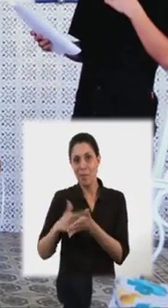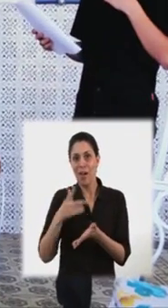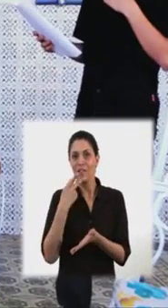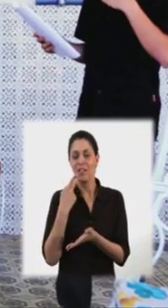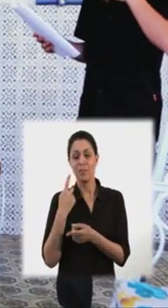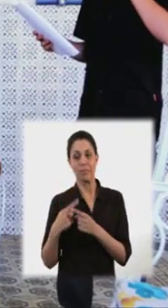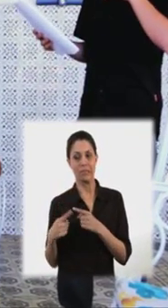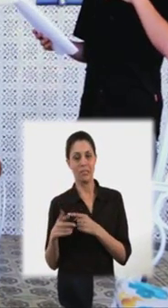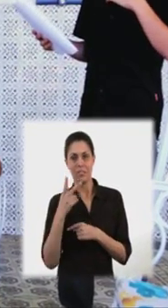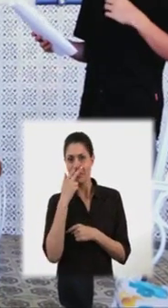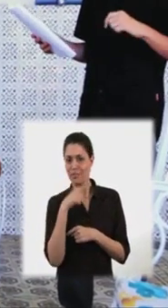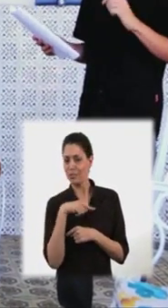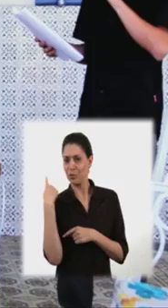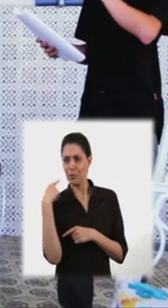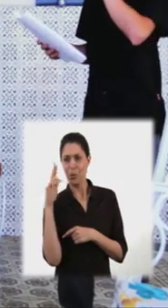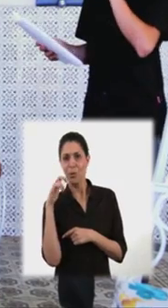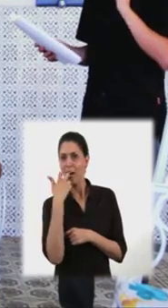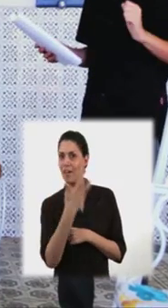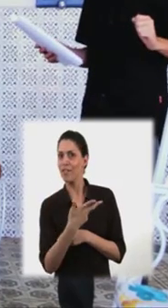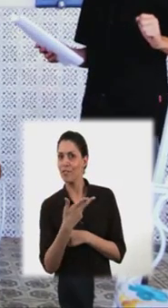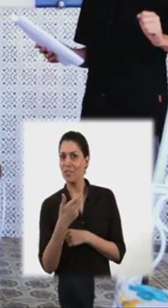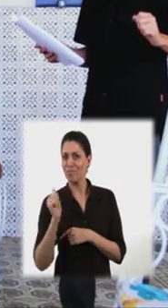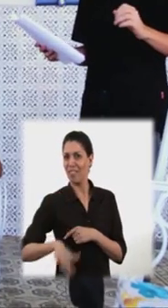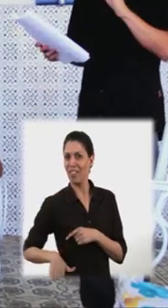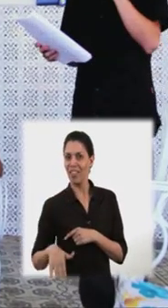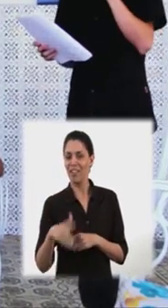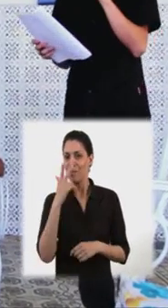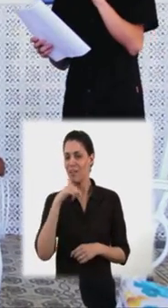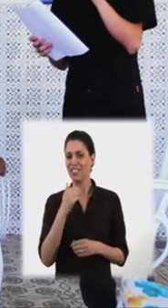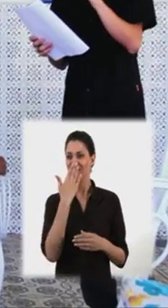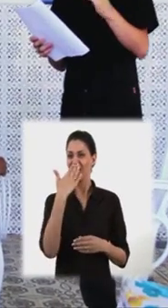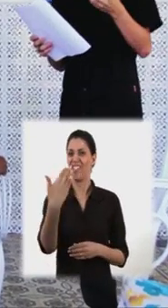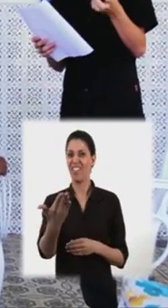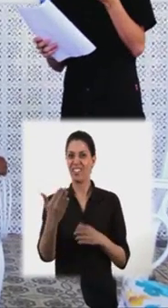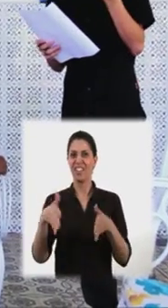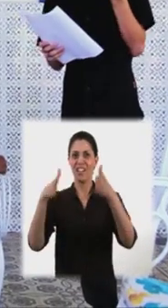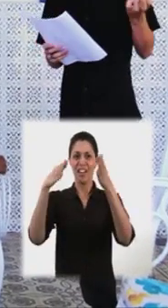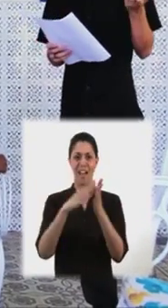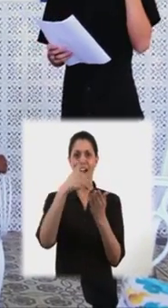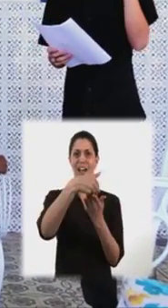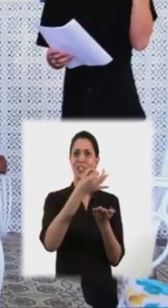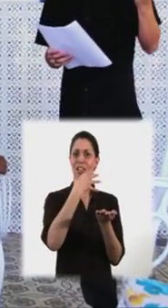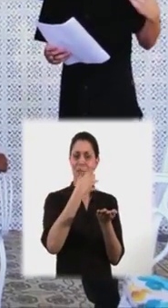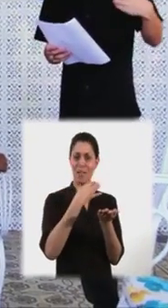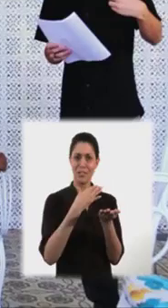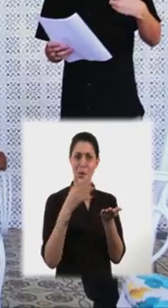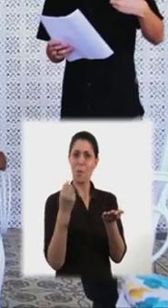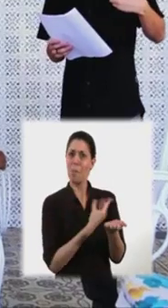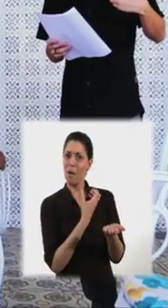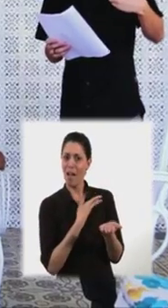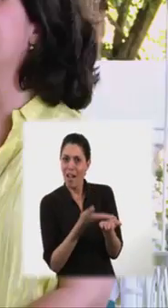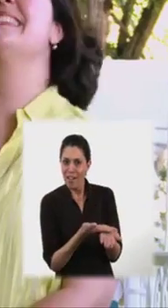e falou de meia boca: eita, que pessoa louca, nunca vi coisa tão chula. Declamar de frente ao prédio com uma caixa de remédio, fazer poema de